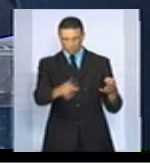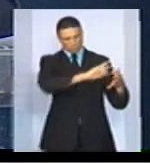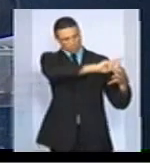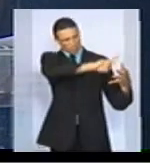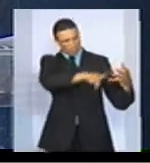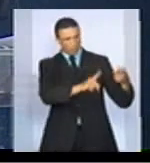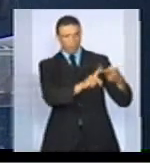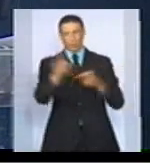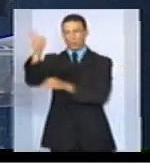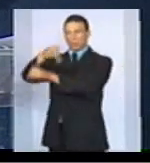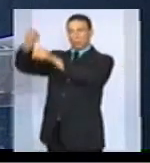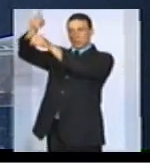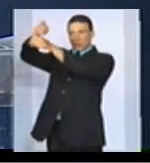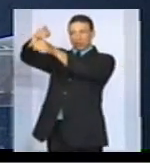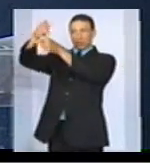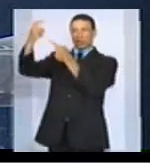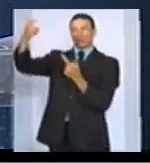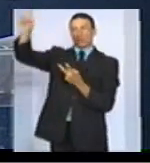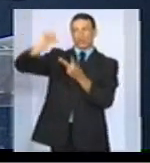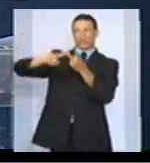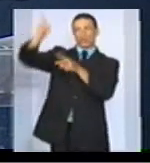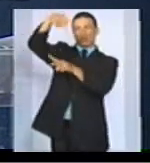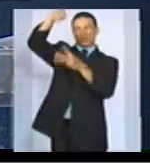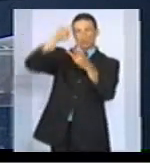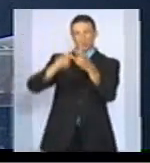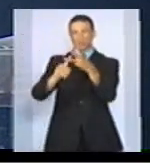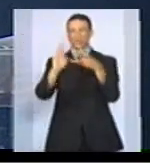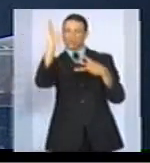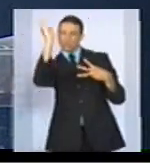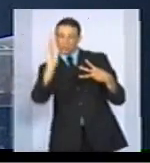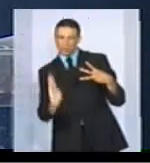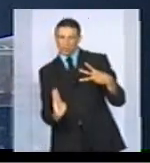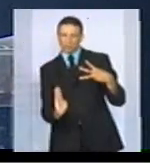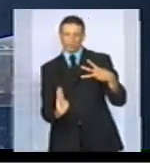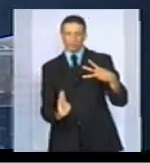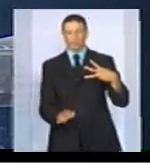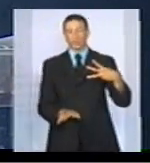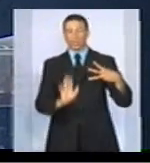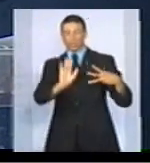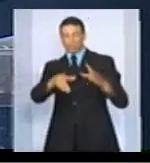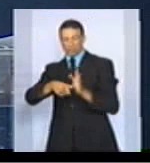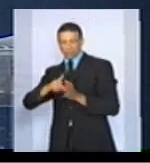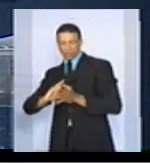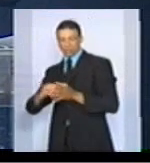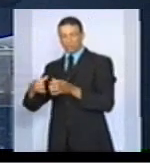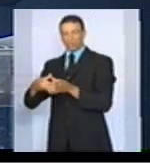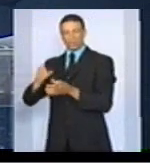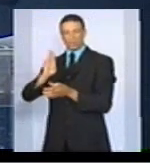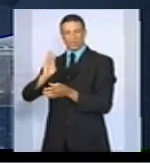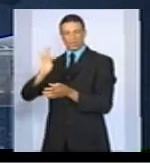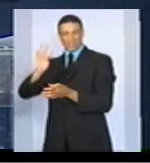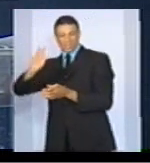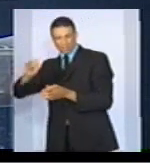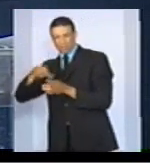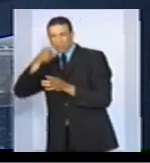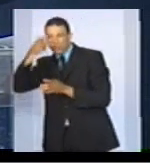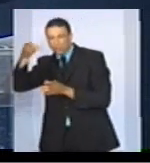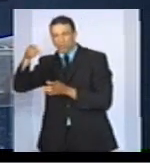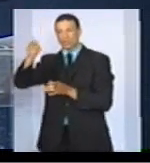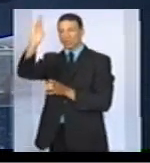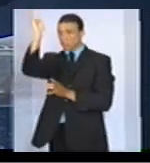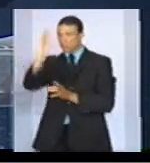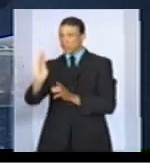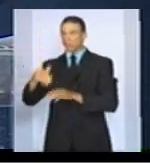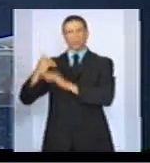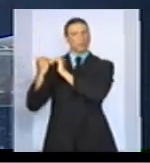programação internacional a estrangeira e a brasileira Como diz que o presidente da bta a brasileira é dominante onde